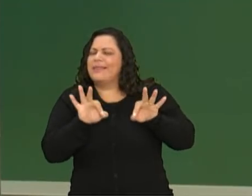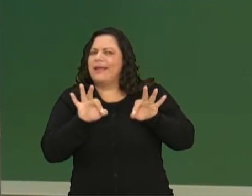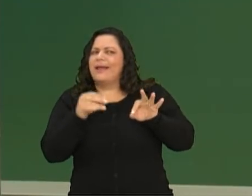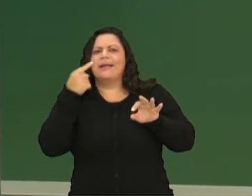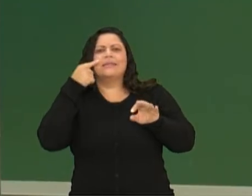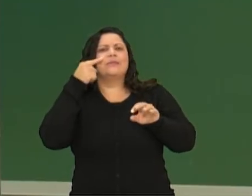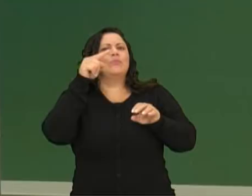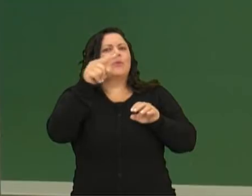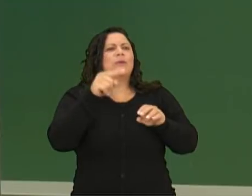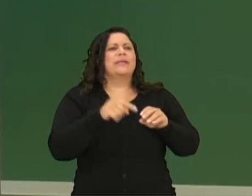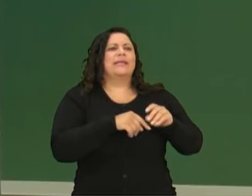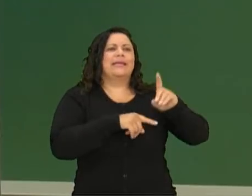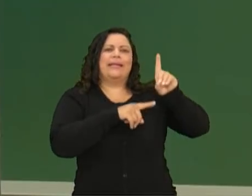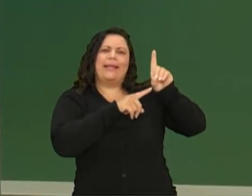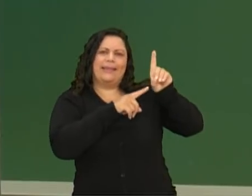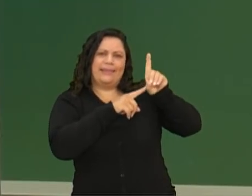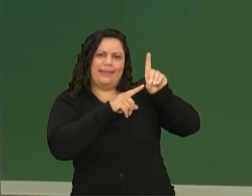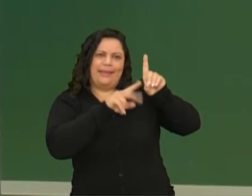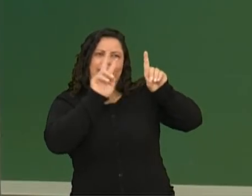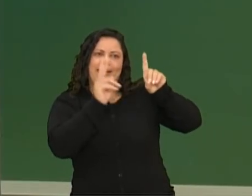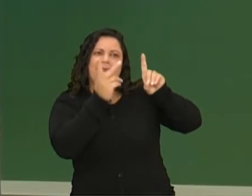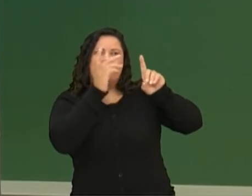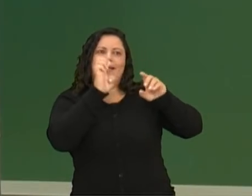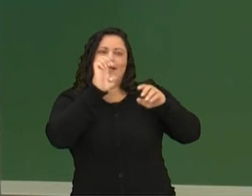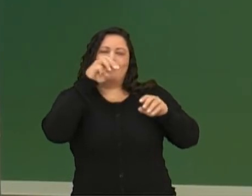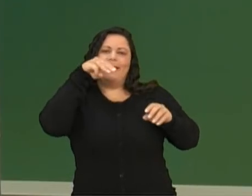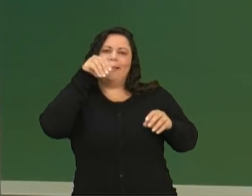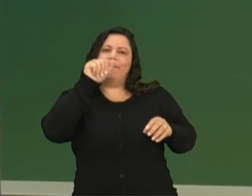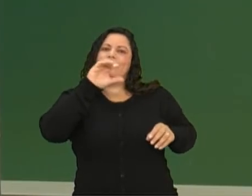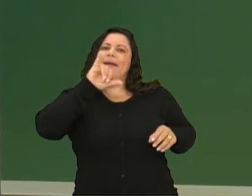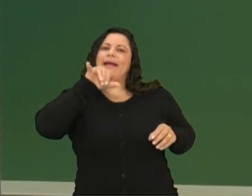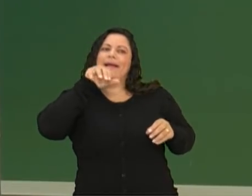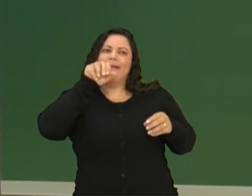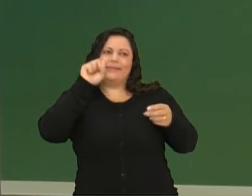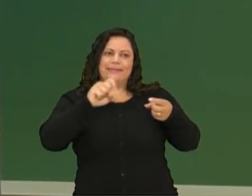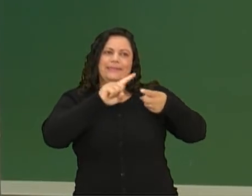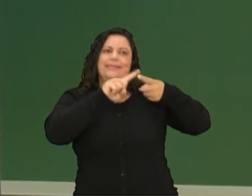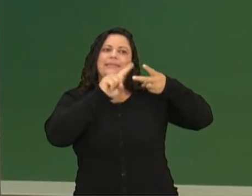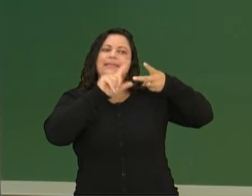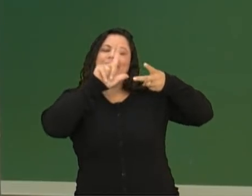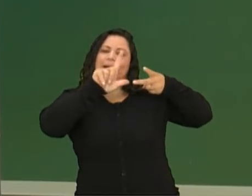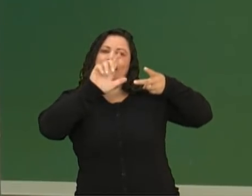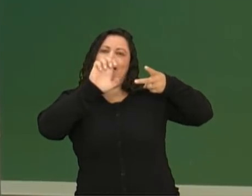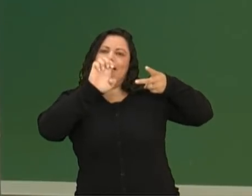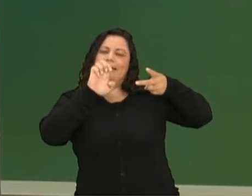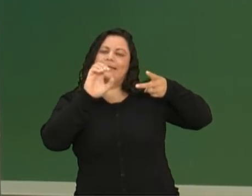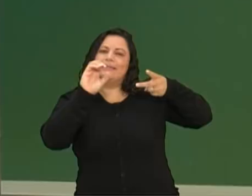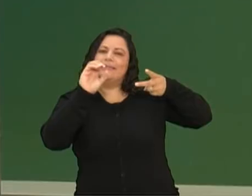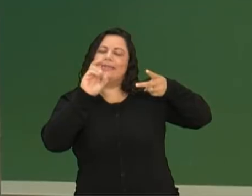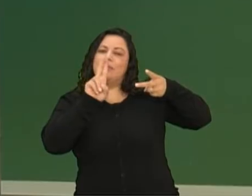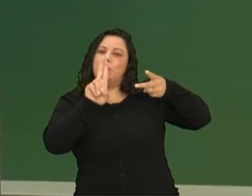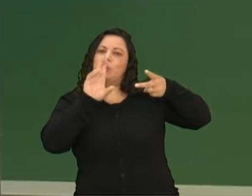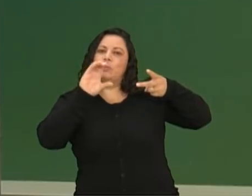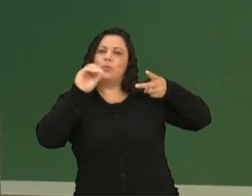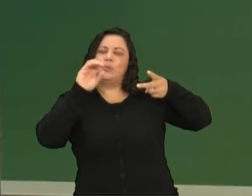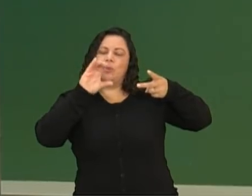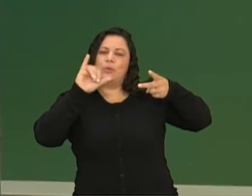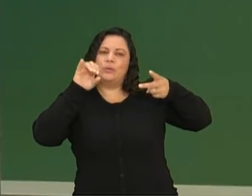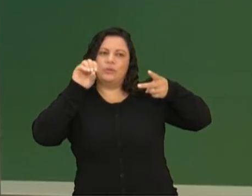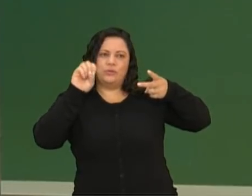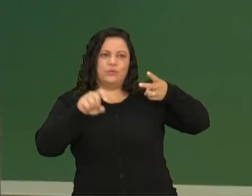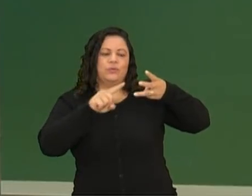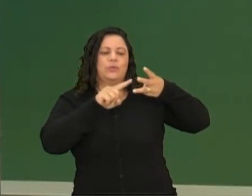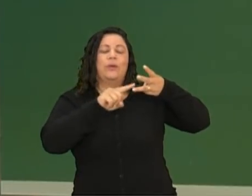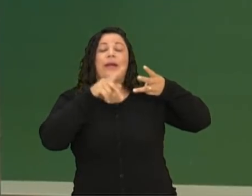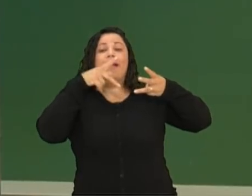na alternativa D, por exemplo, hemácias, leucócitos, são células encontradas no sangue. E plasma, você já sabe que é a